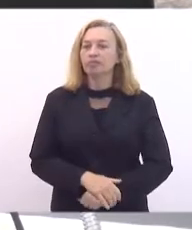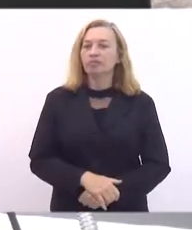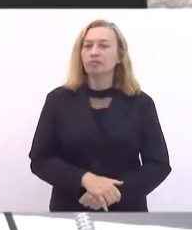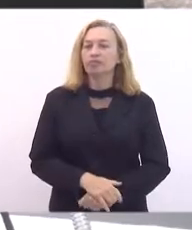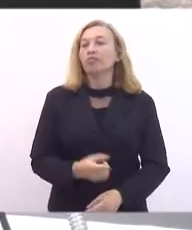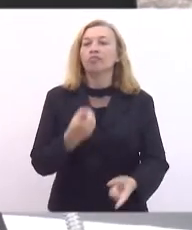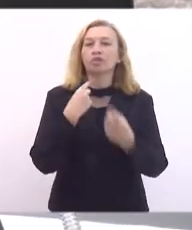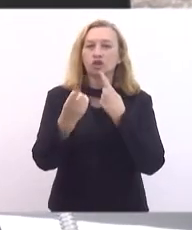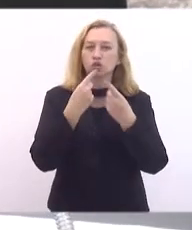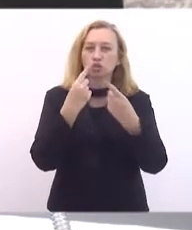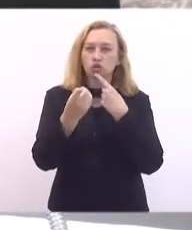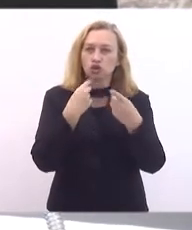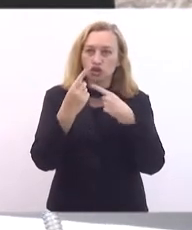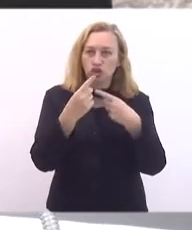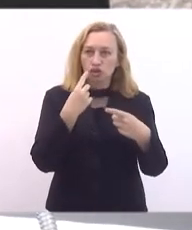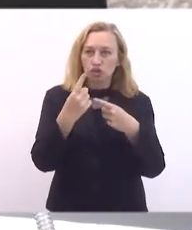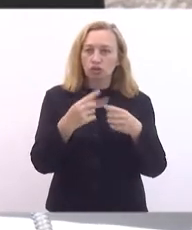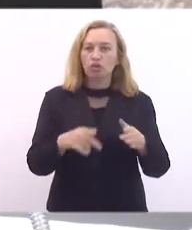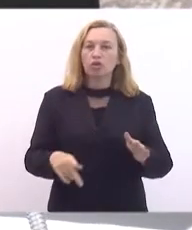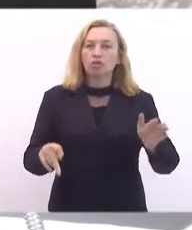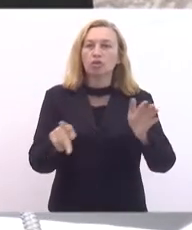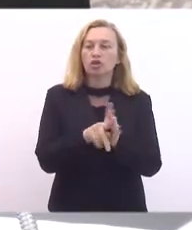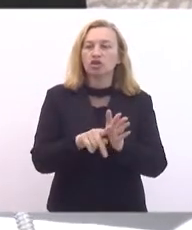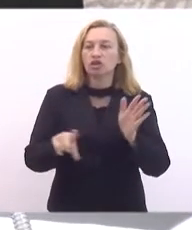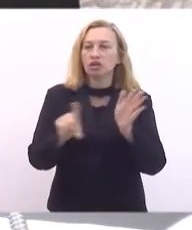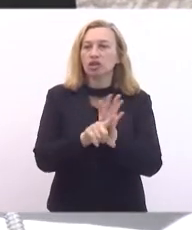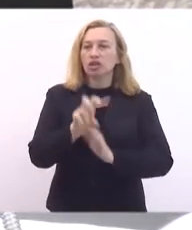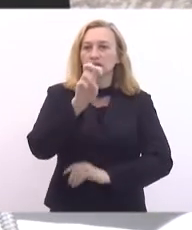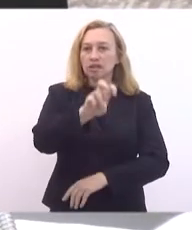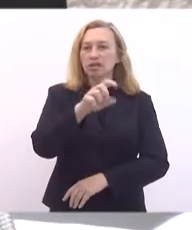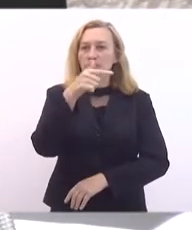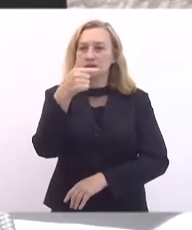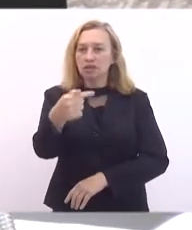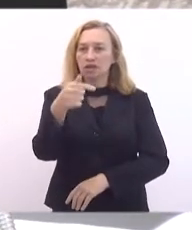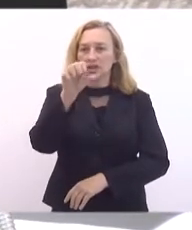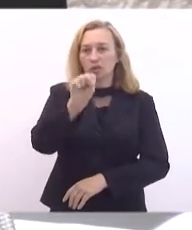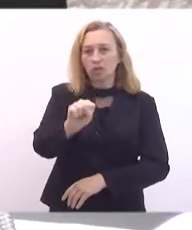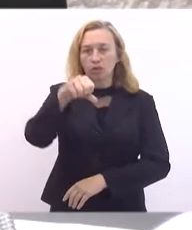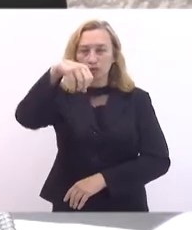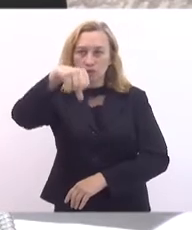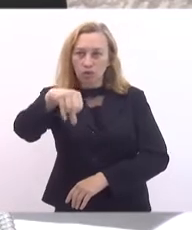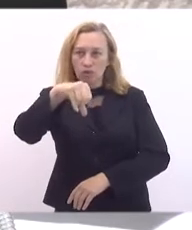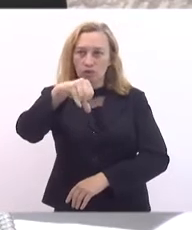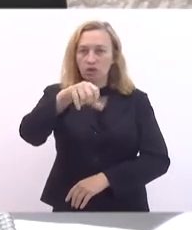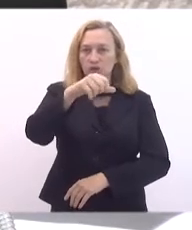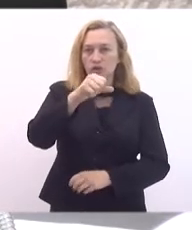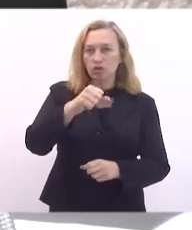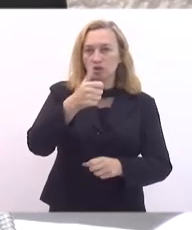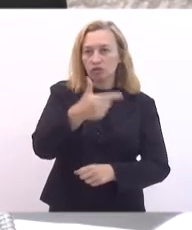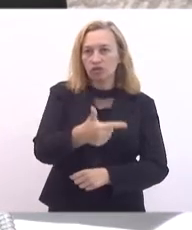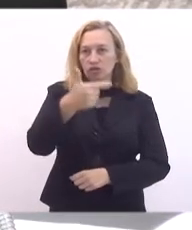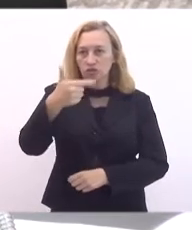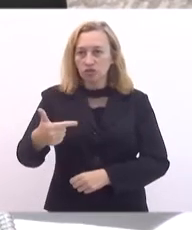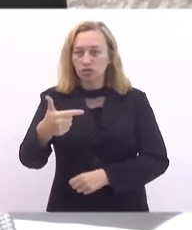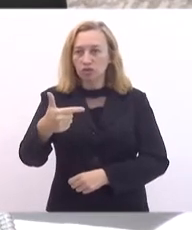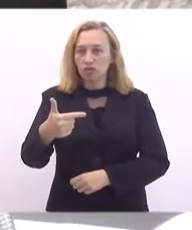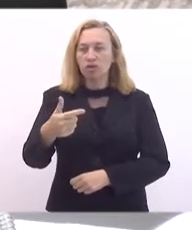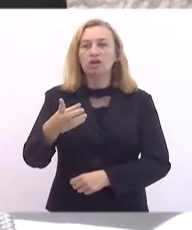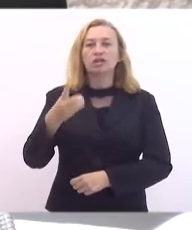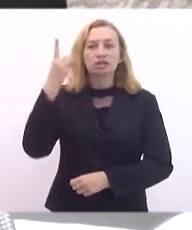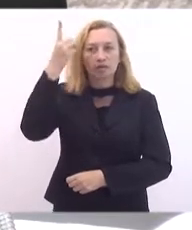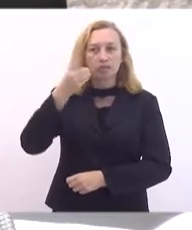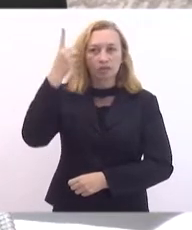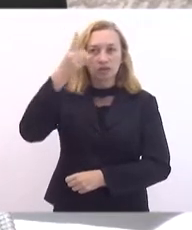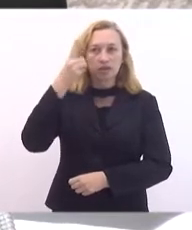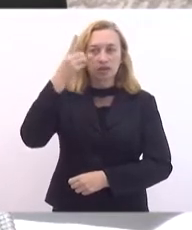debater o projeto de lei 5789 de 22 de autoria